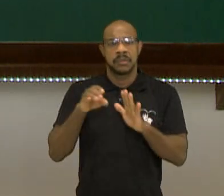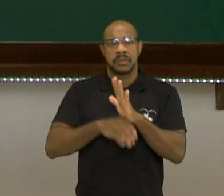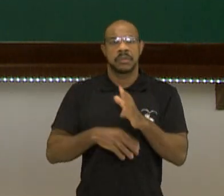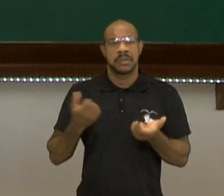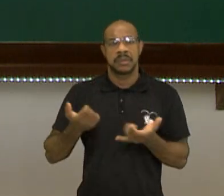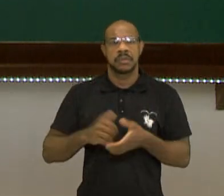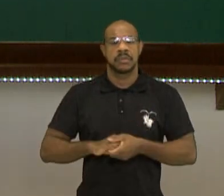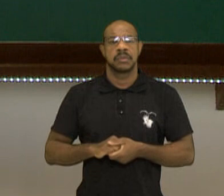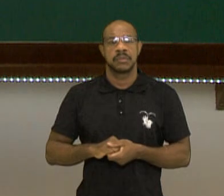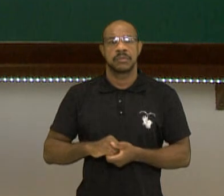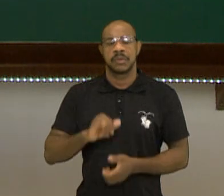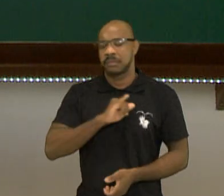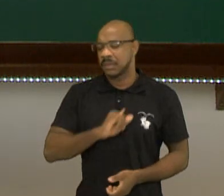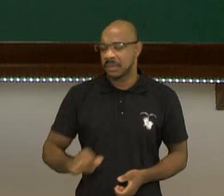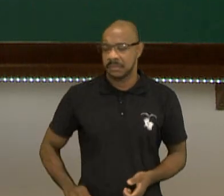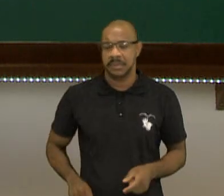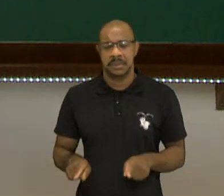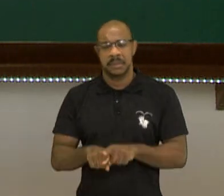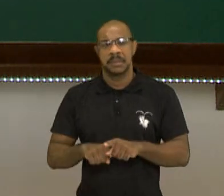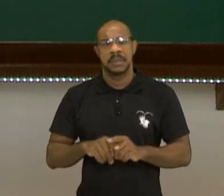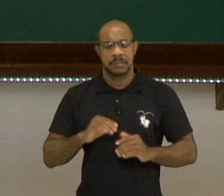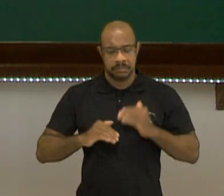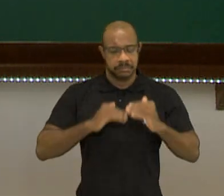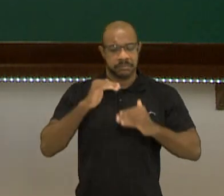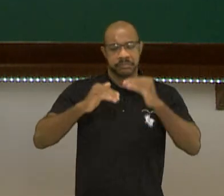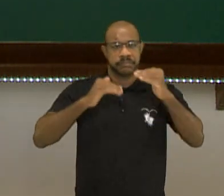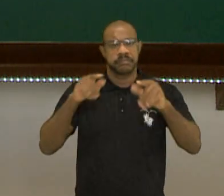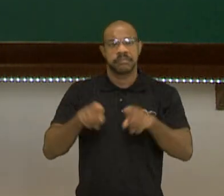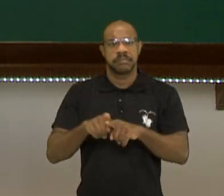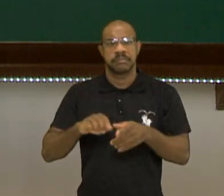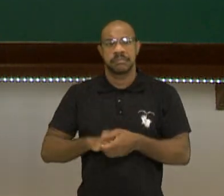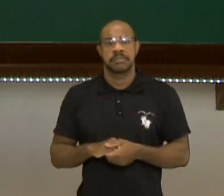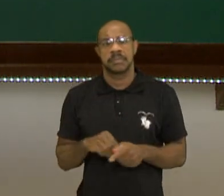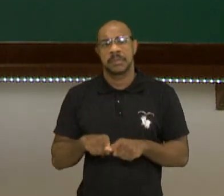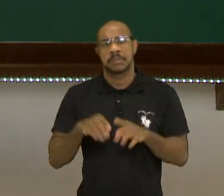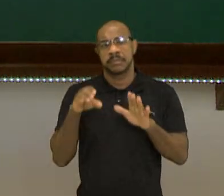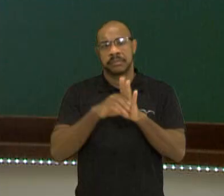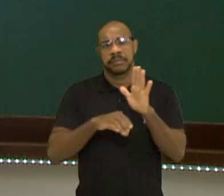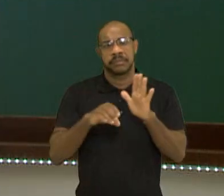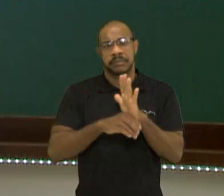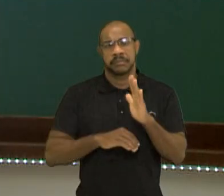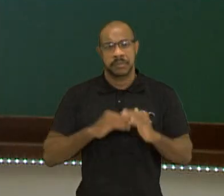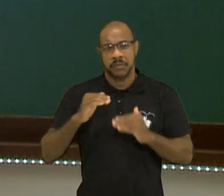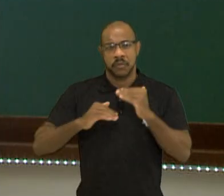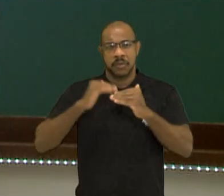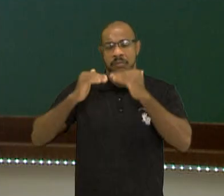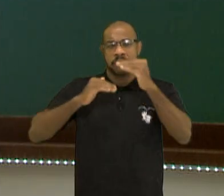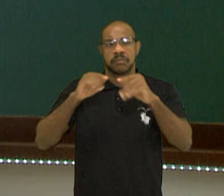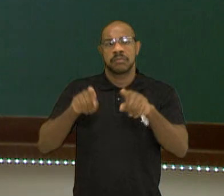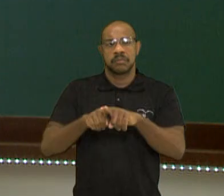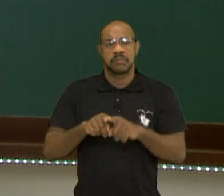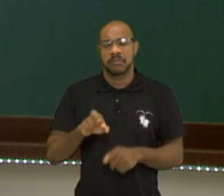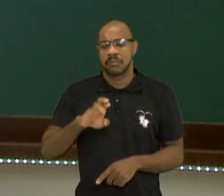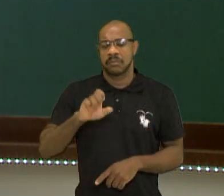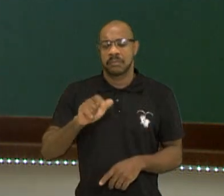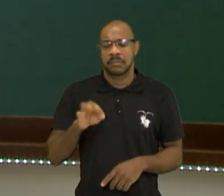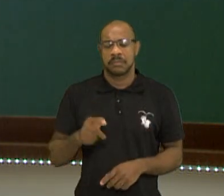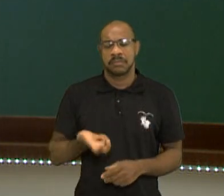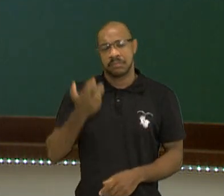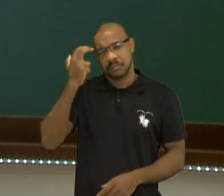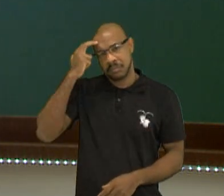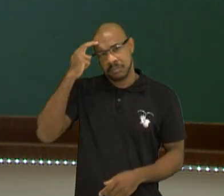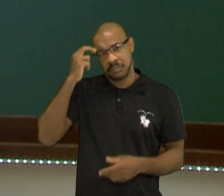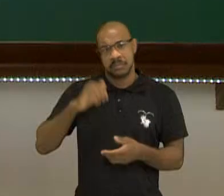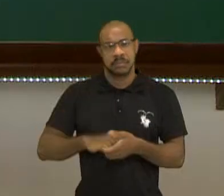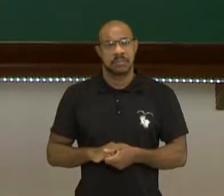né, que também são as bases do evolucionismo. E ressaltamos conceitos do evolucionismo nesse sentido, né, e do relativismo cultural, que